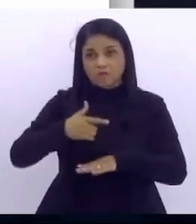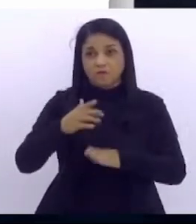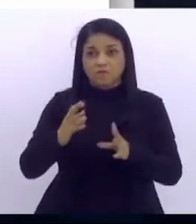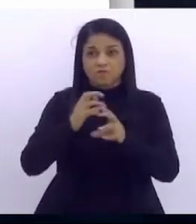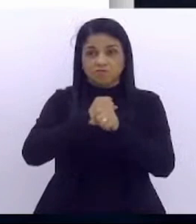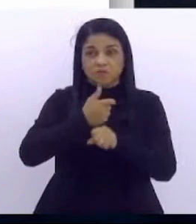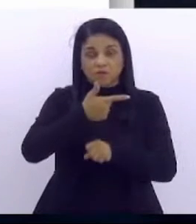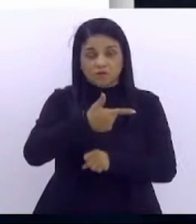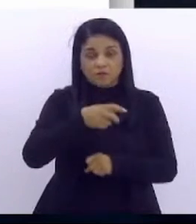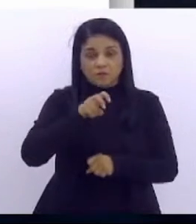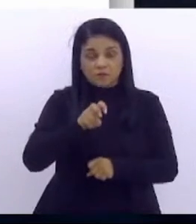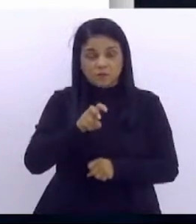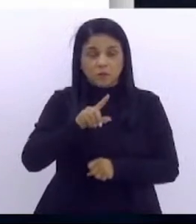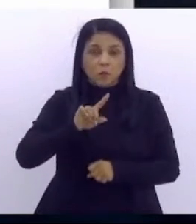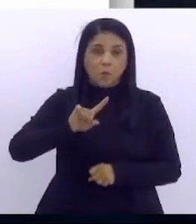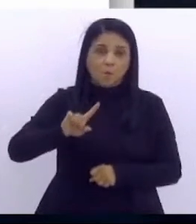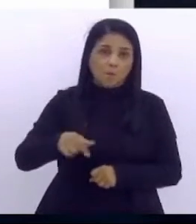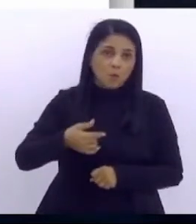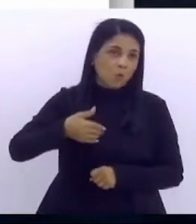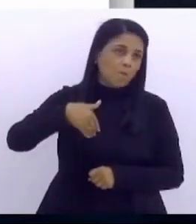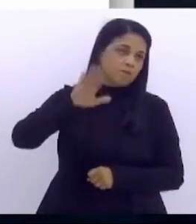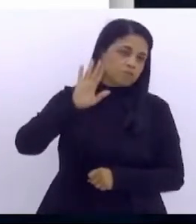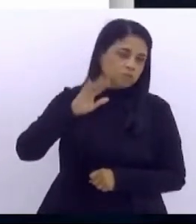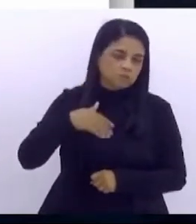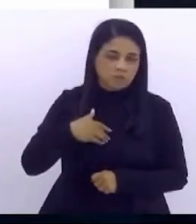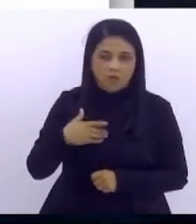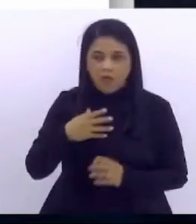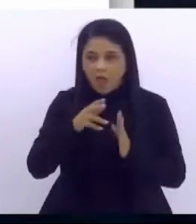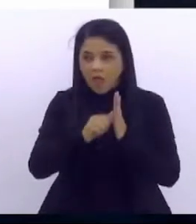um cálculo de 20 e poucos mil abortos clandestinos na Argentina.